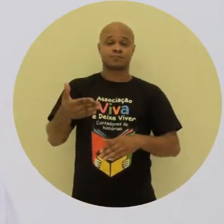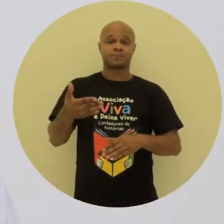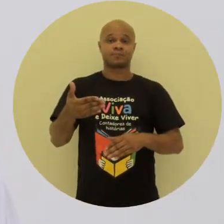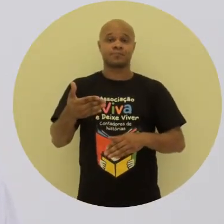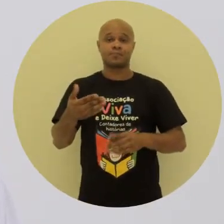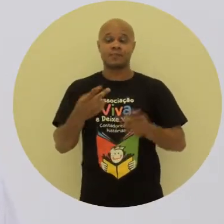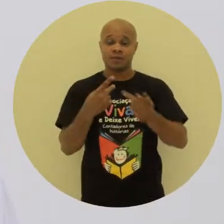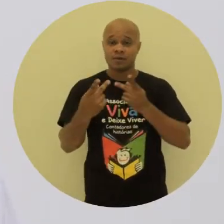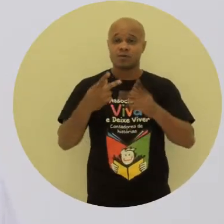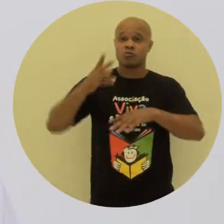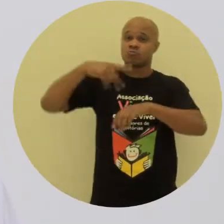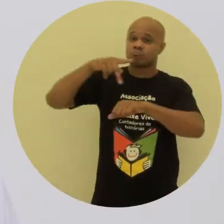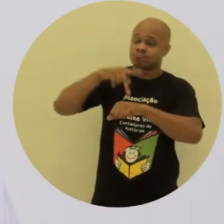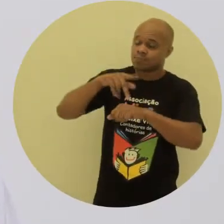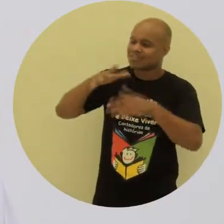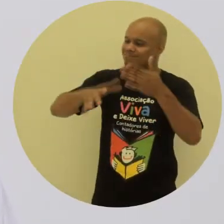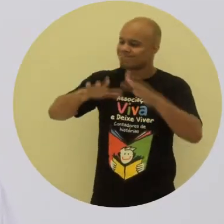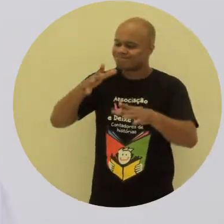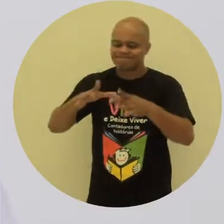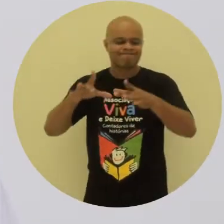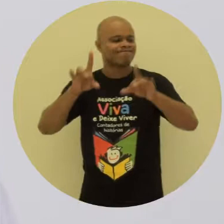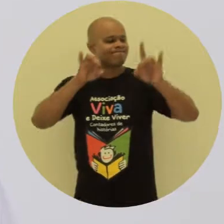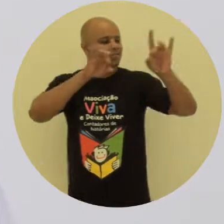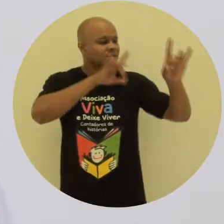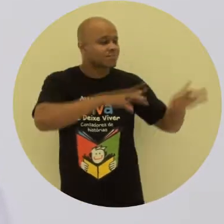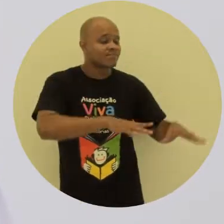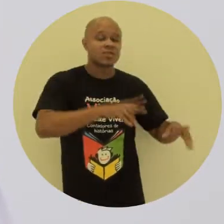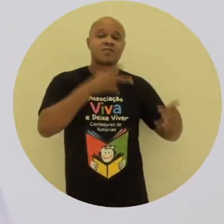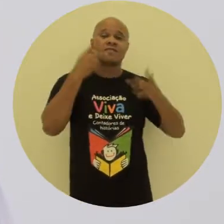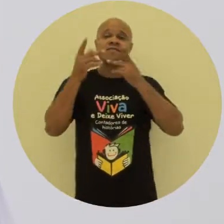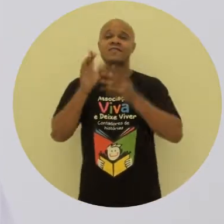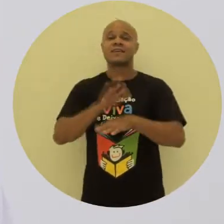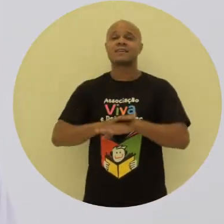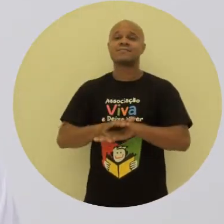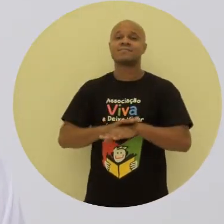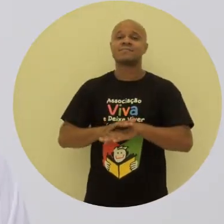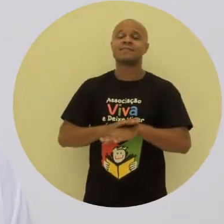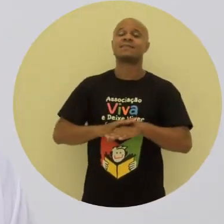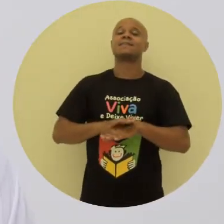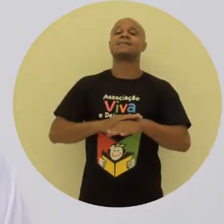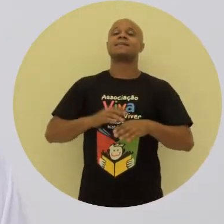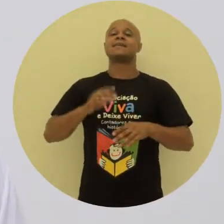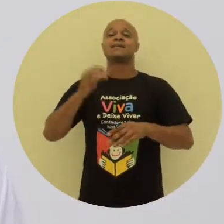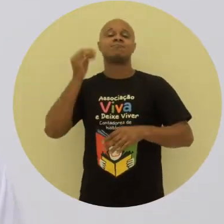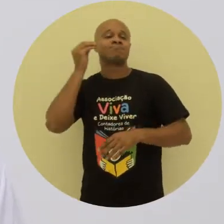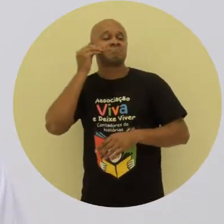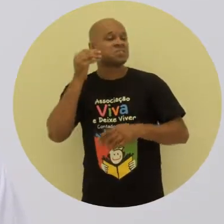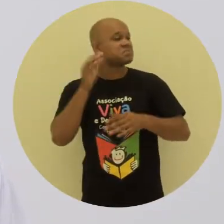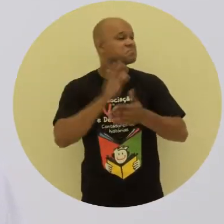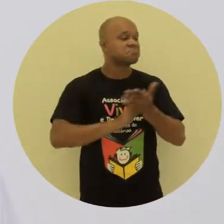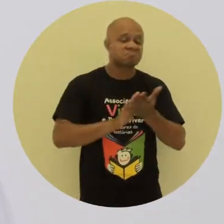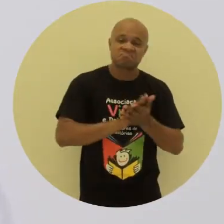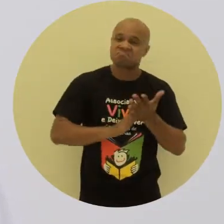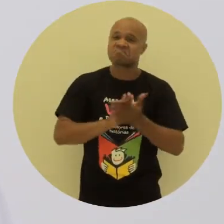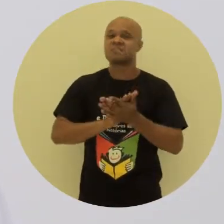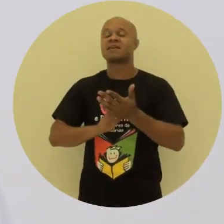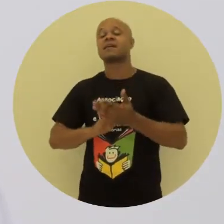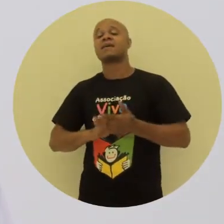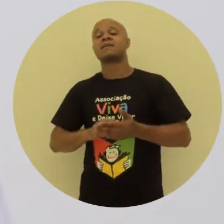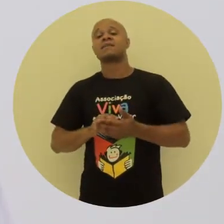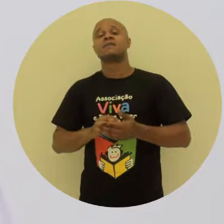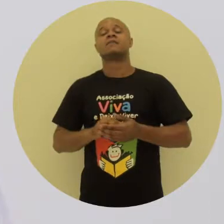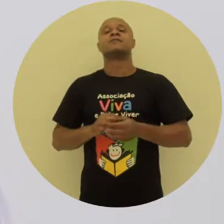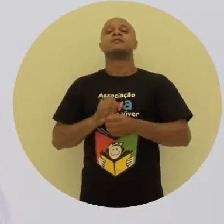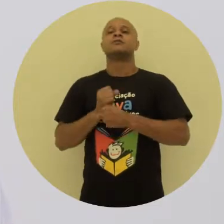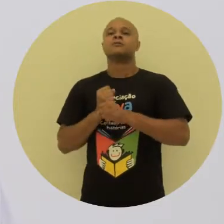infelizmente, como eu falei, no nosso país, as pessoas às vezes desaparecem sem mandar um beijo, um telegrama. Então, nós somos obrigados a